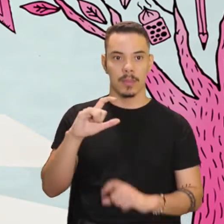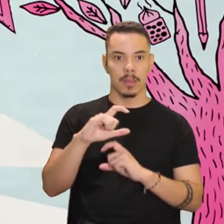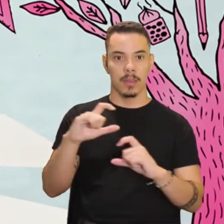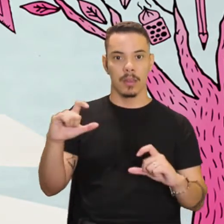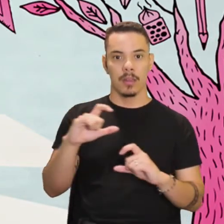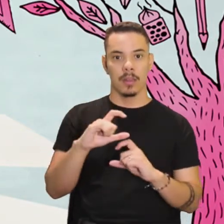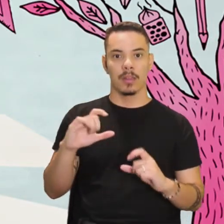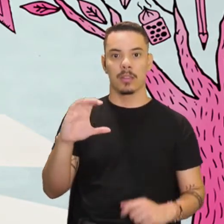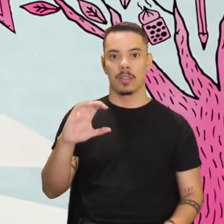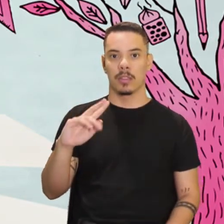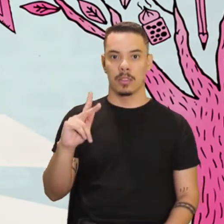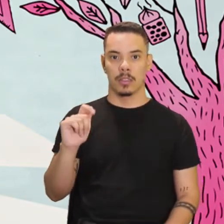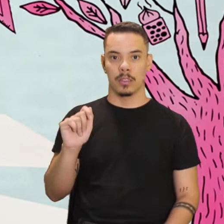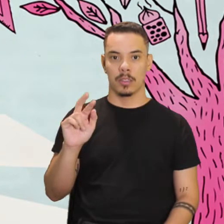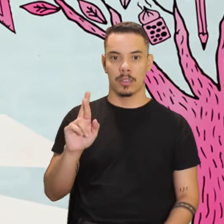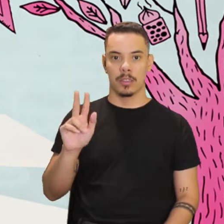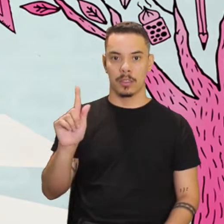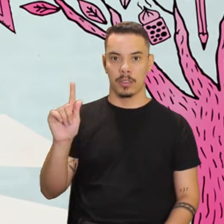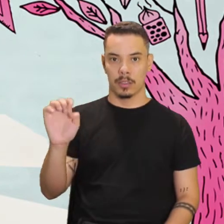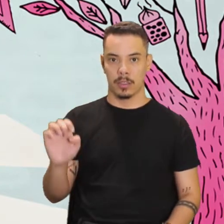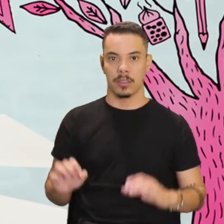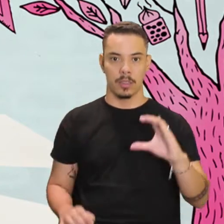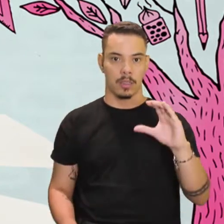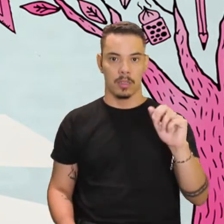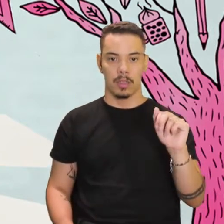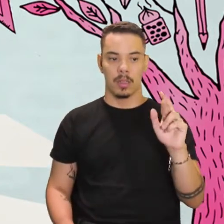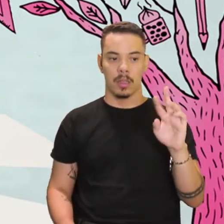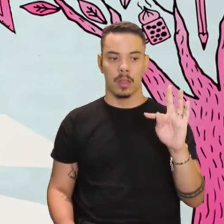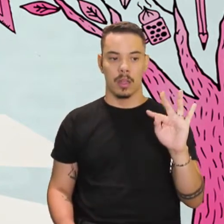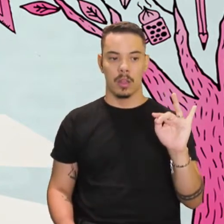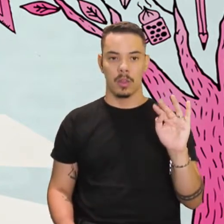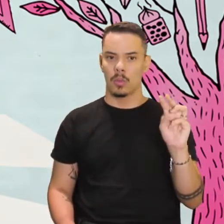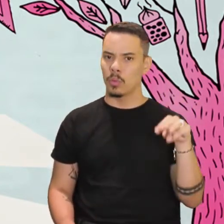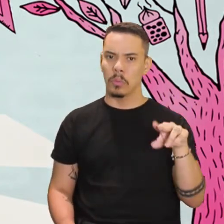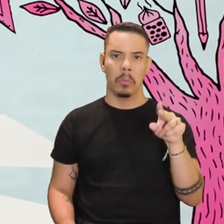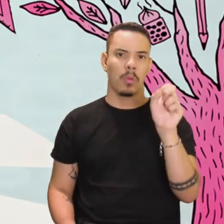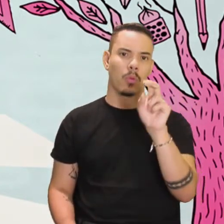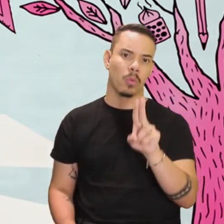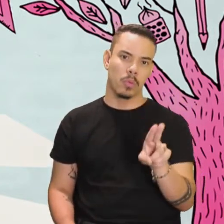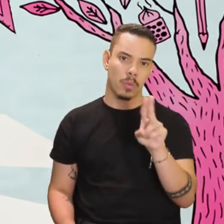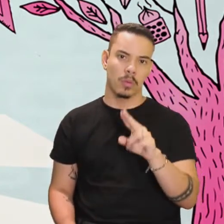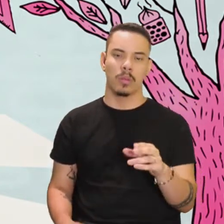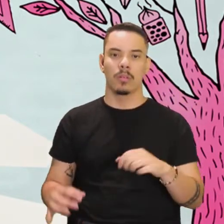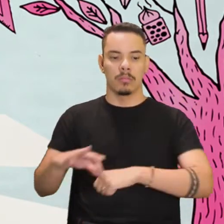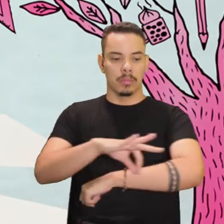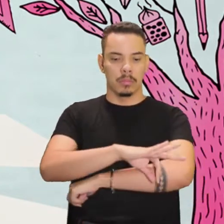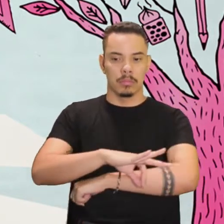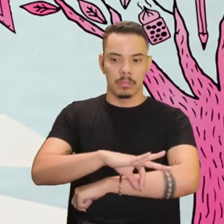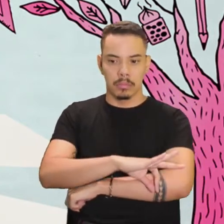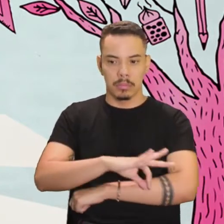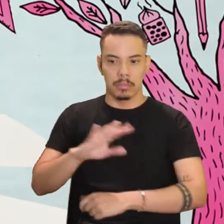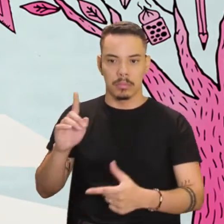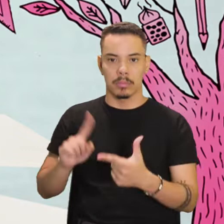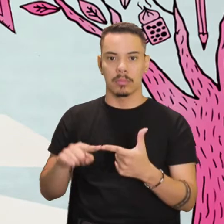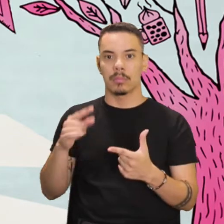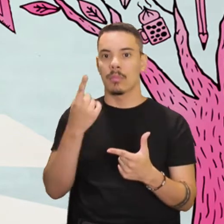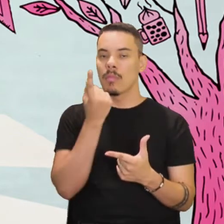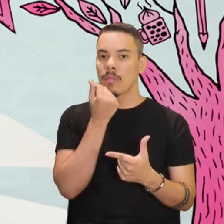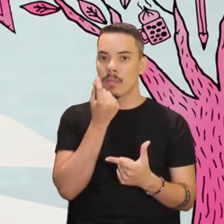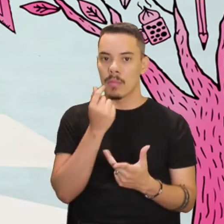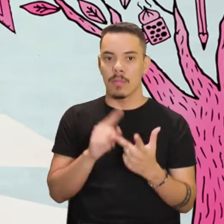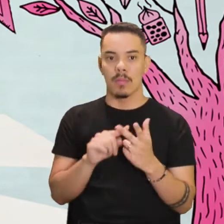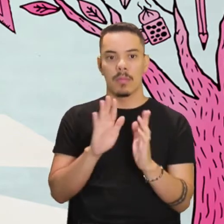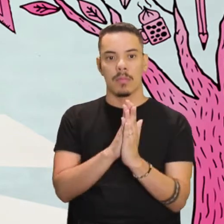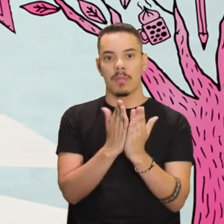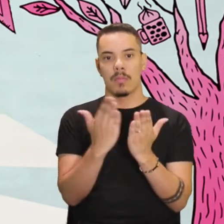cartoon você pode usar um transferidor a tesoura lápis caderno para você fazer